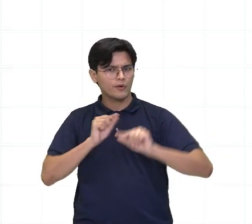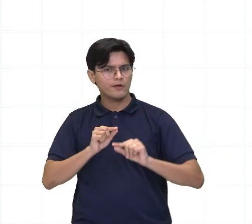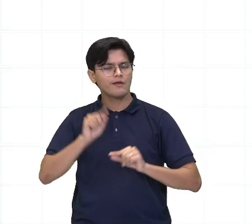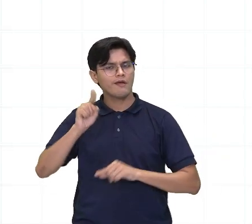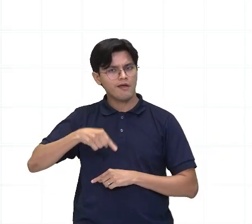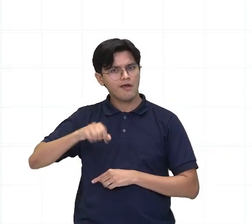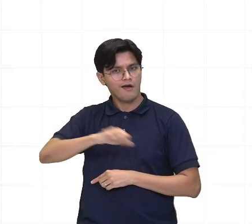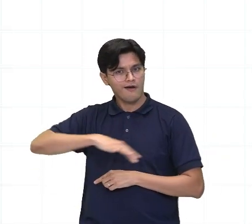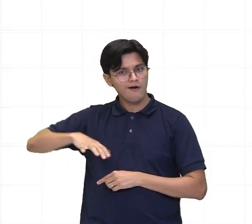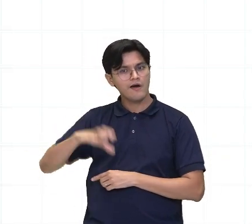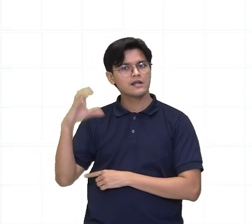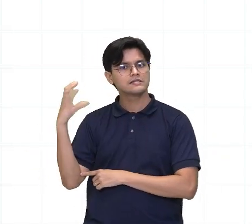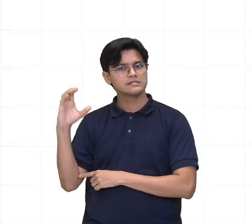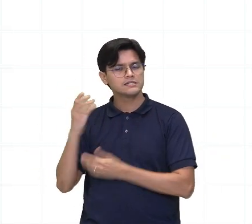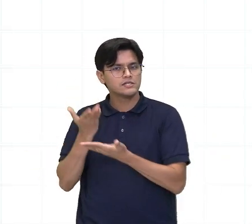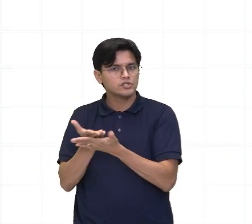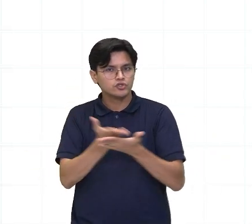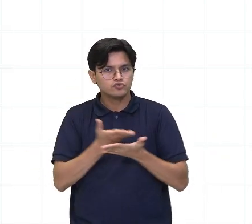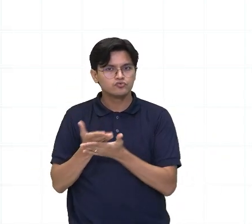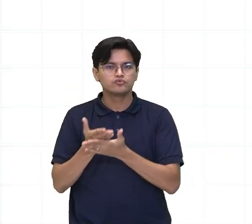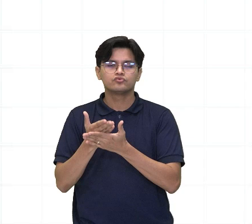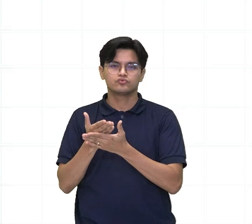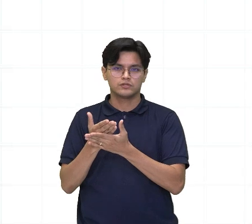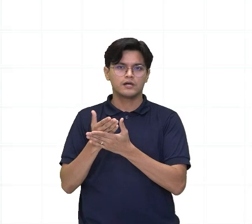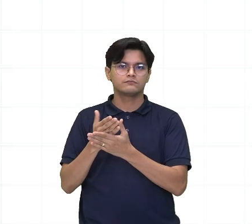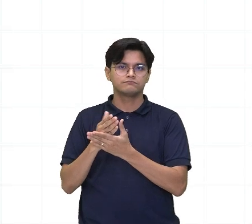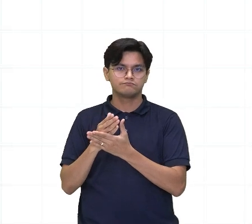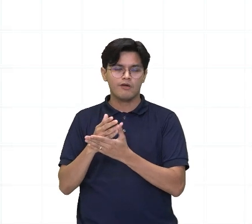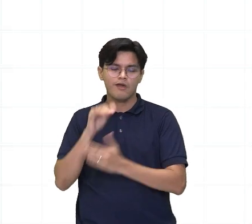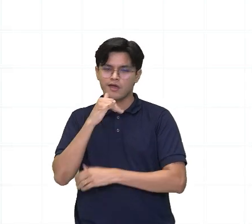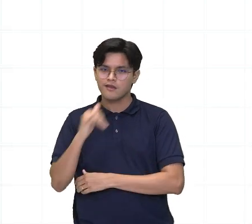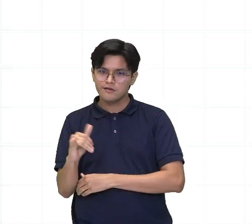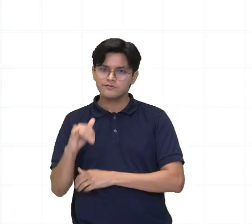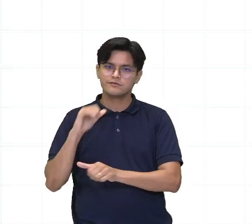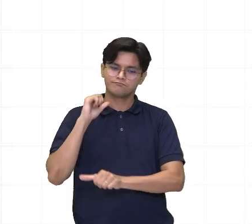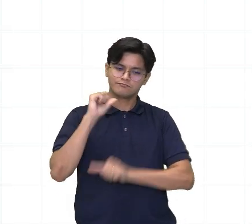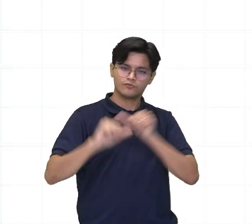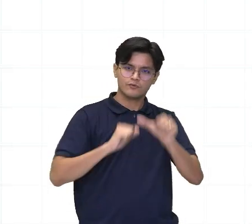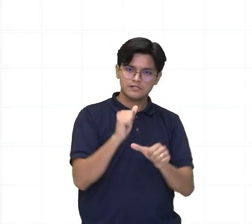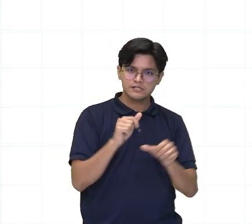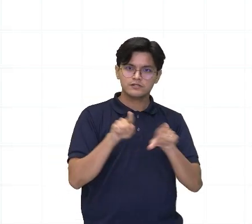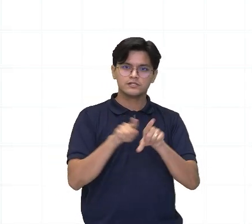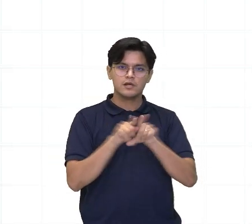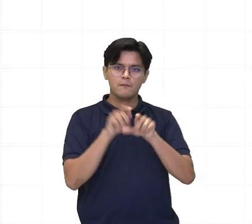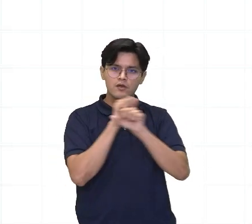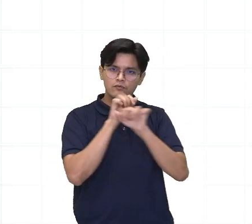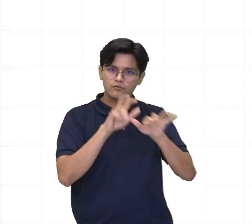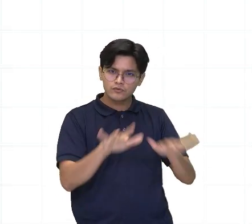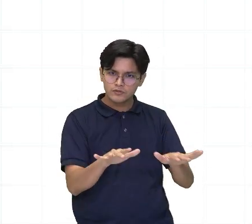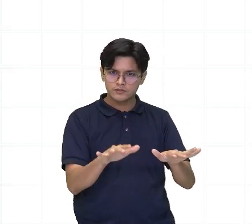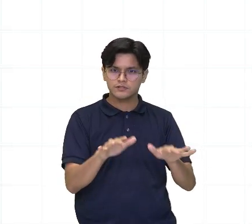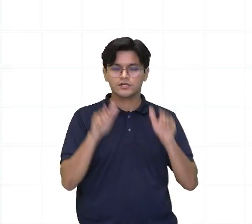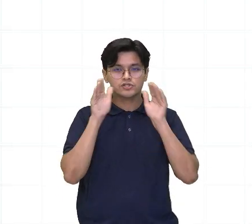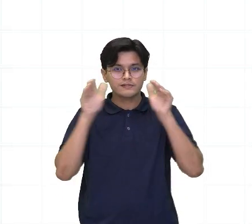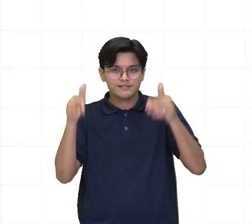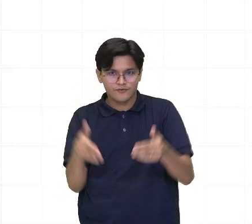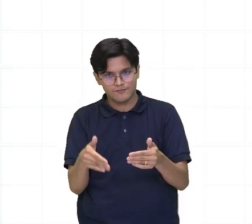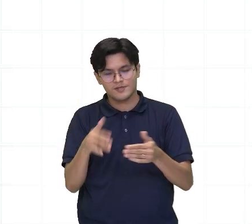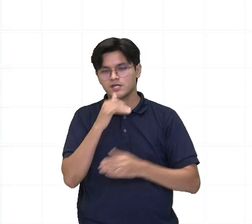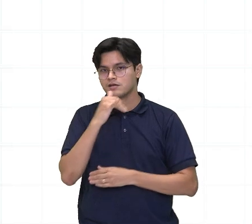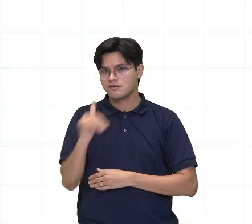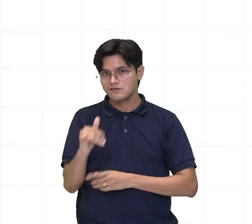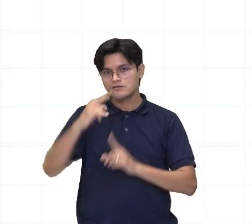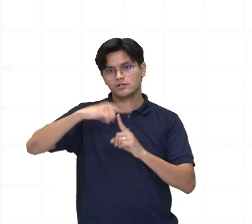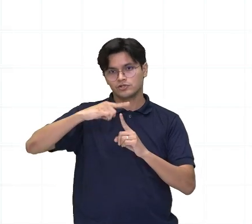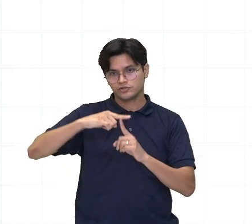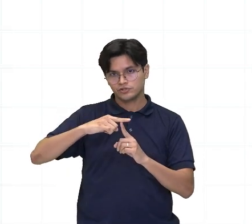que estuda as transformações e transferências de energia, especialmente a energia térmica. E